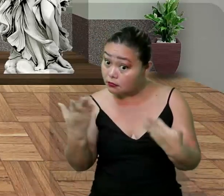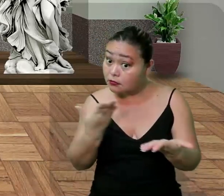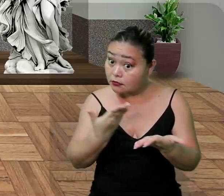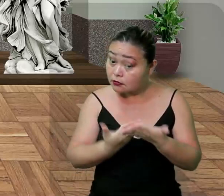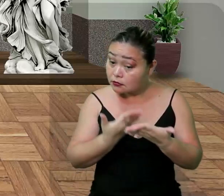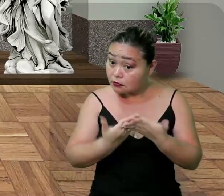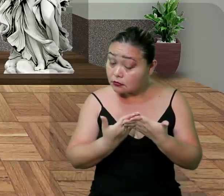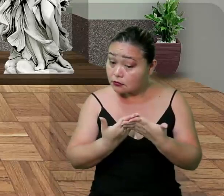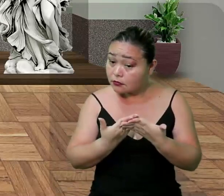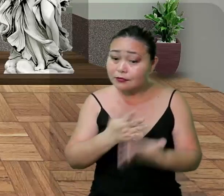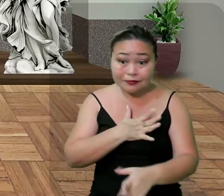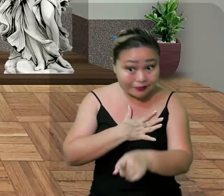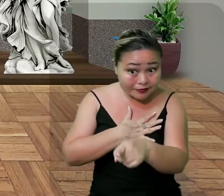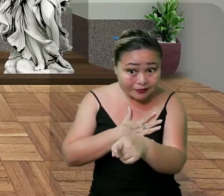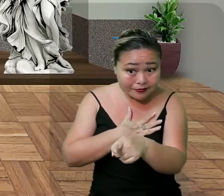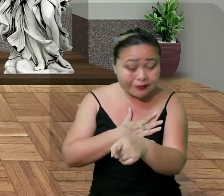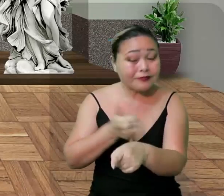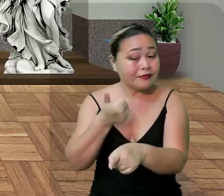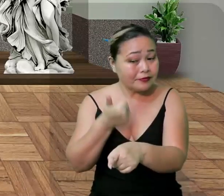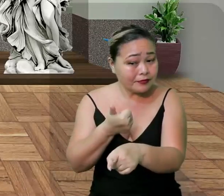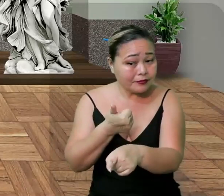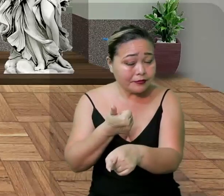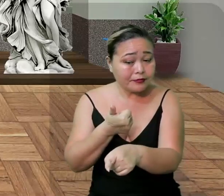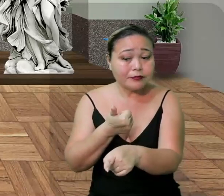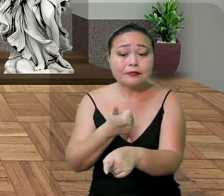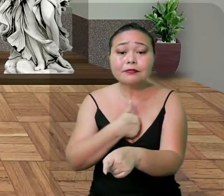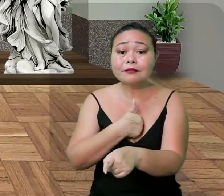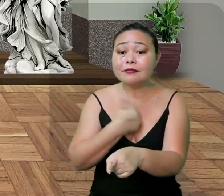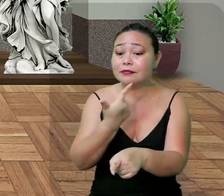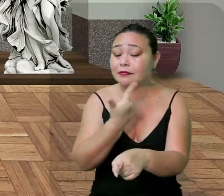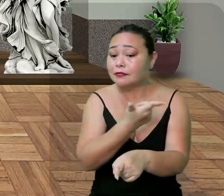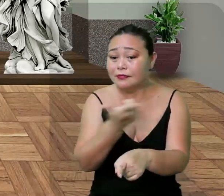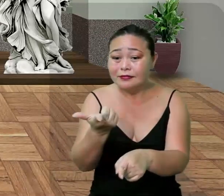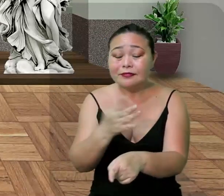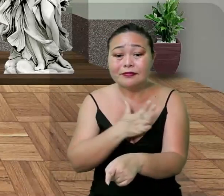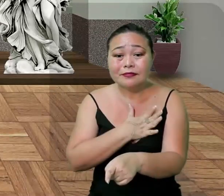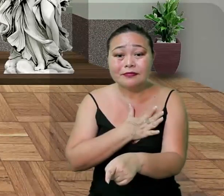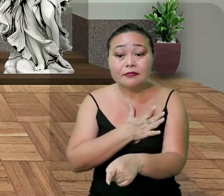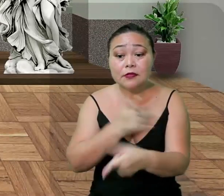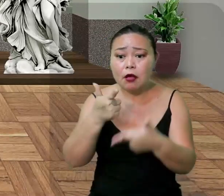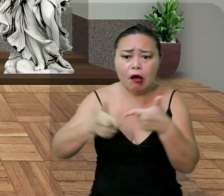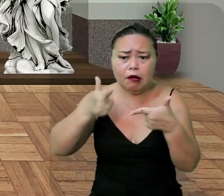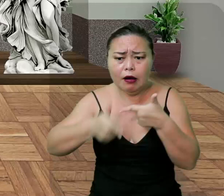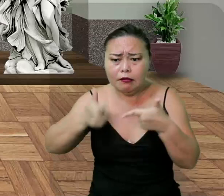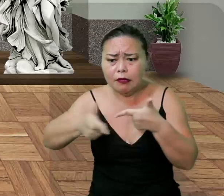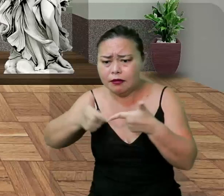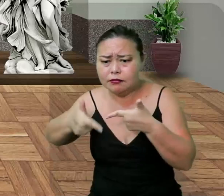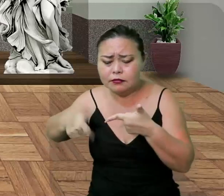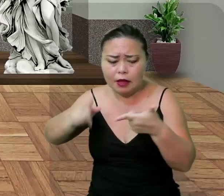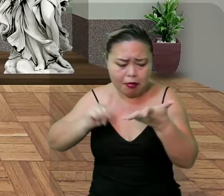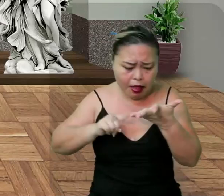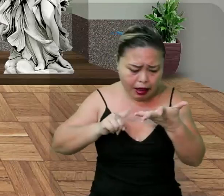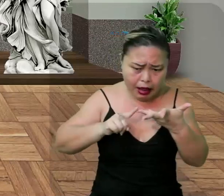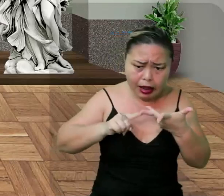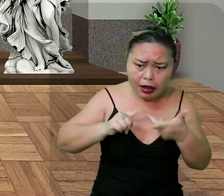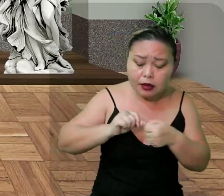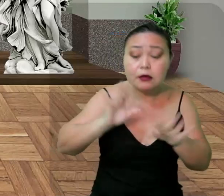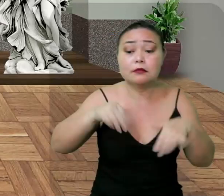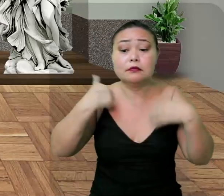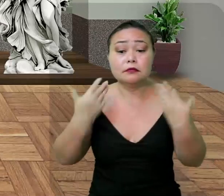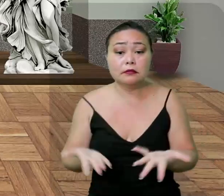aula. Gostaram? Pois é. Eu só trouxe problema nessa aula, né? Só crise. Mas estamos